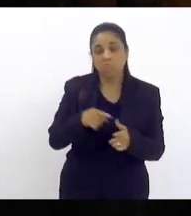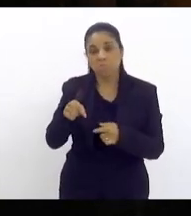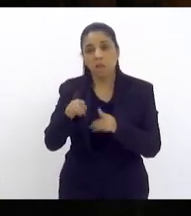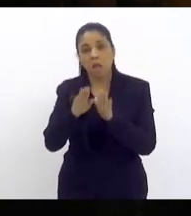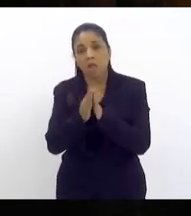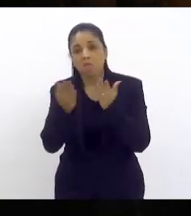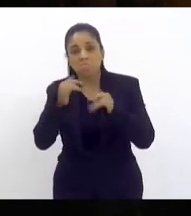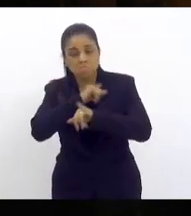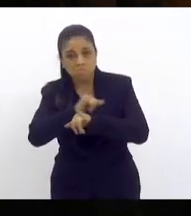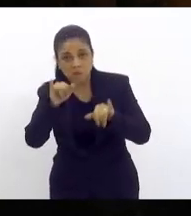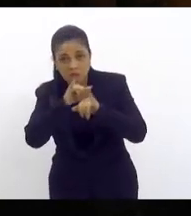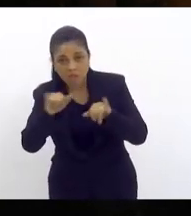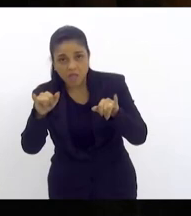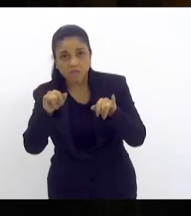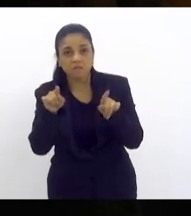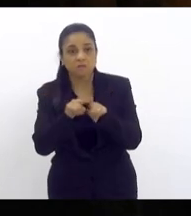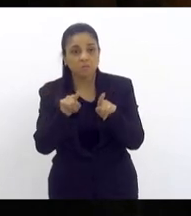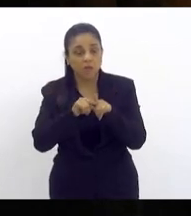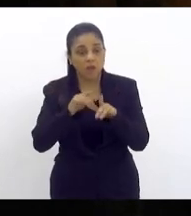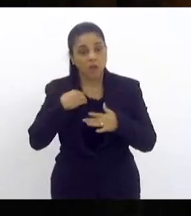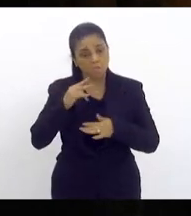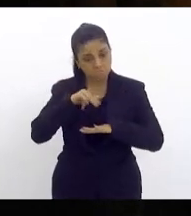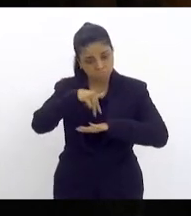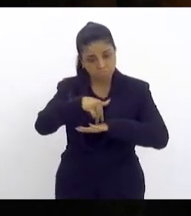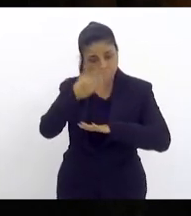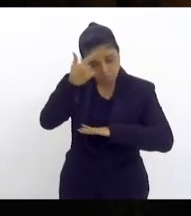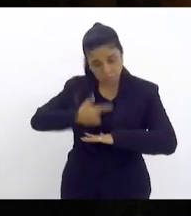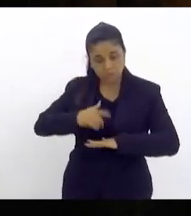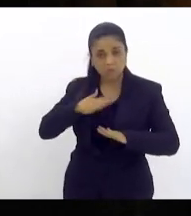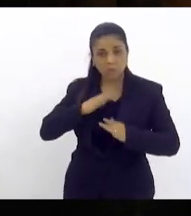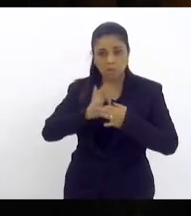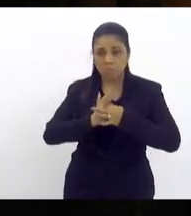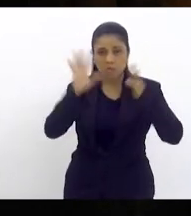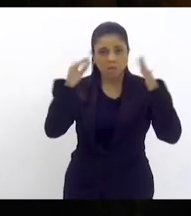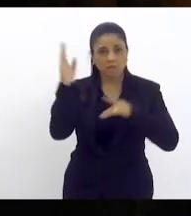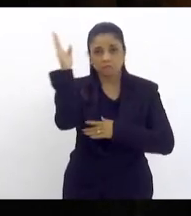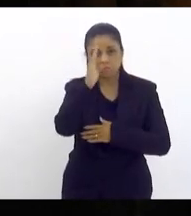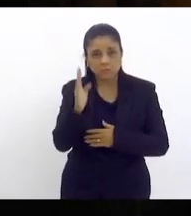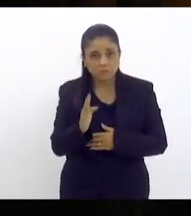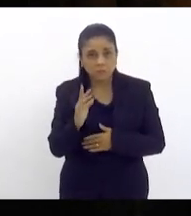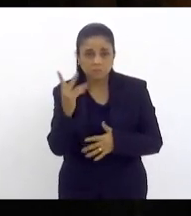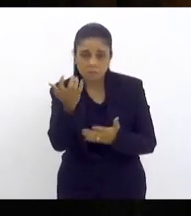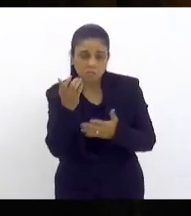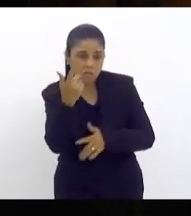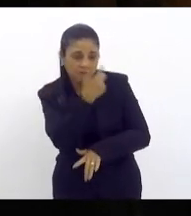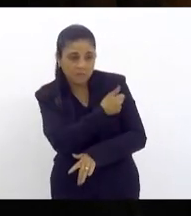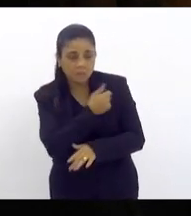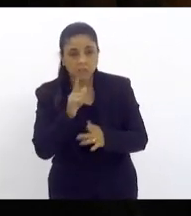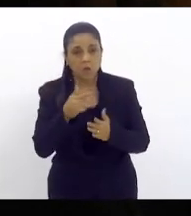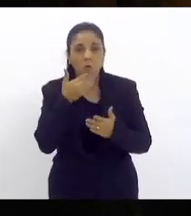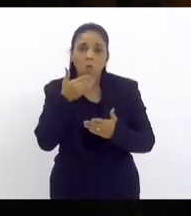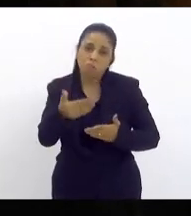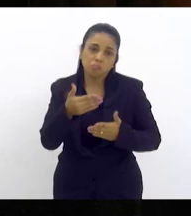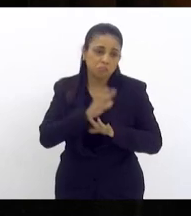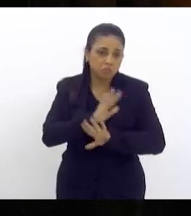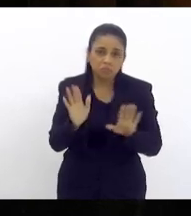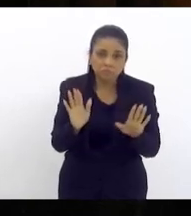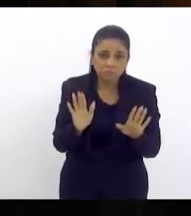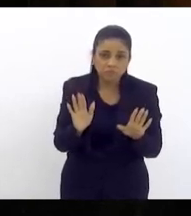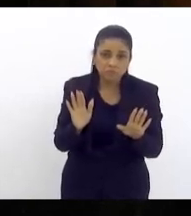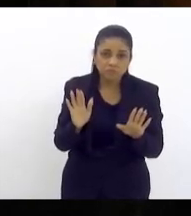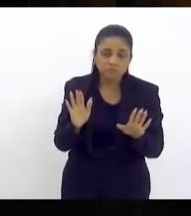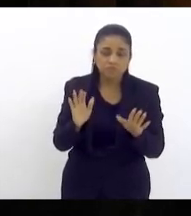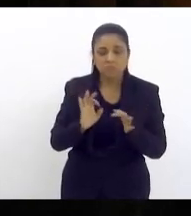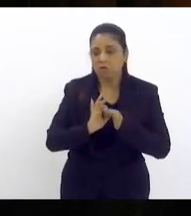por conta de uma posição que era dele defendendo assim a liberdade dos brasileiros Ele sempre foi a favor de quem quiser